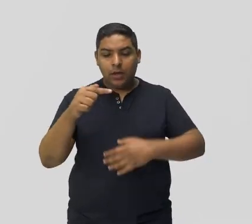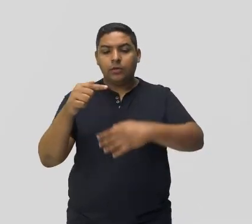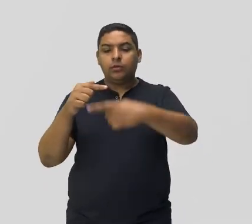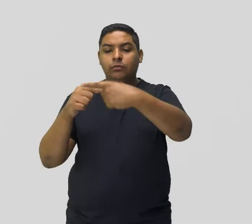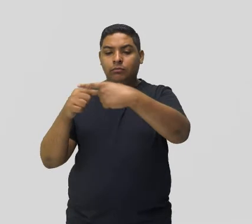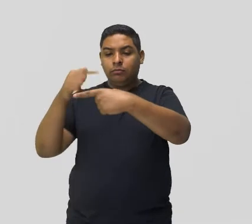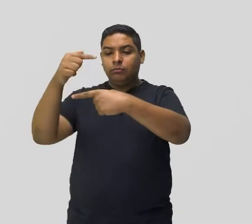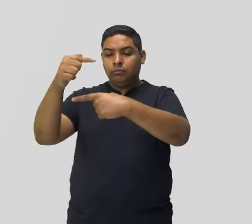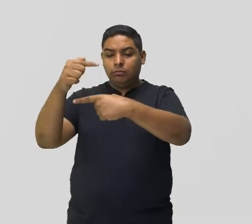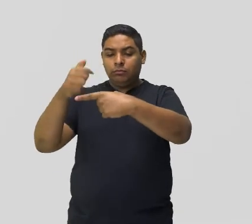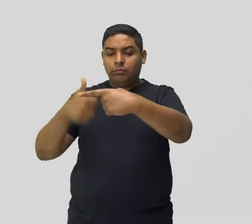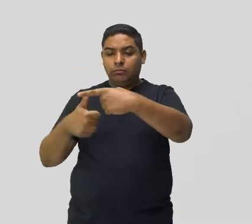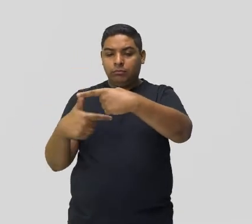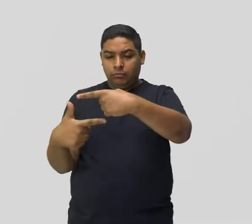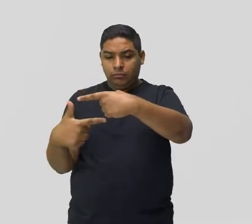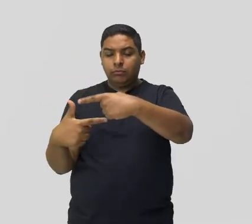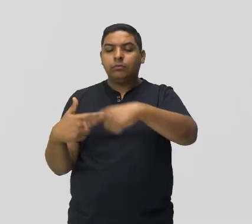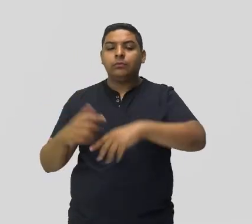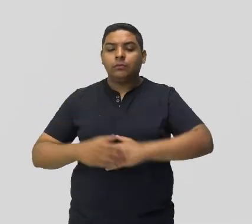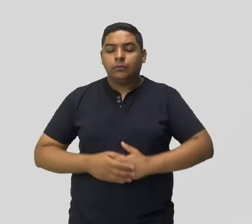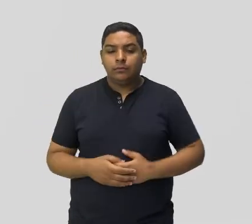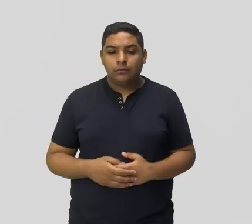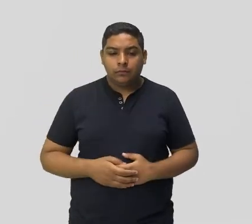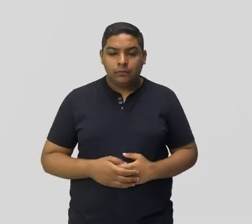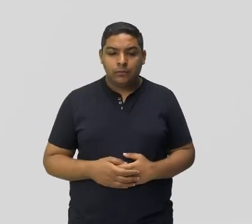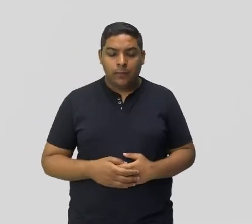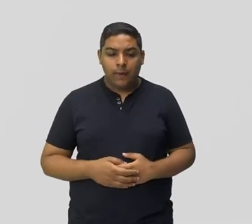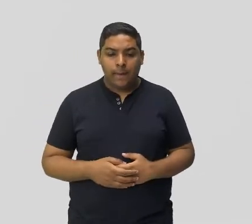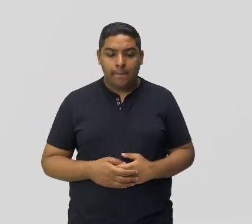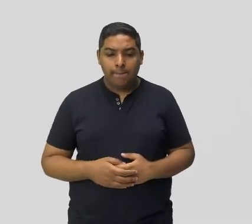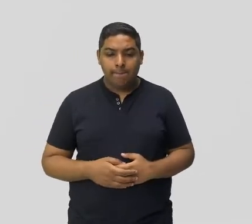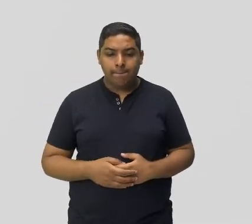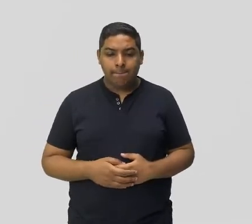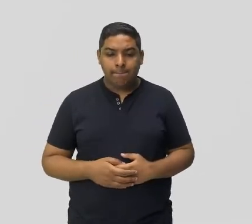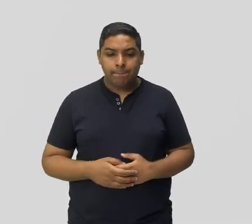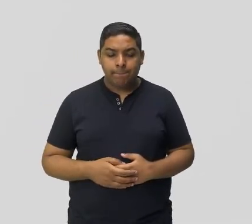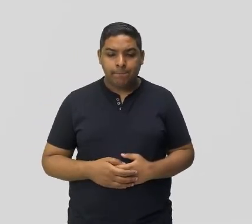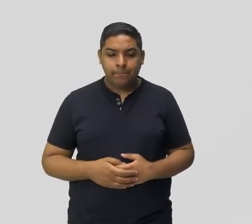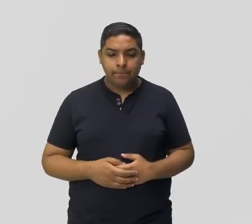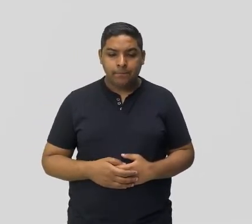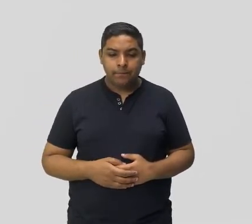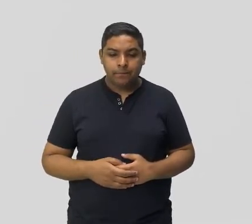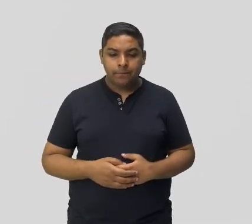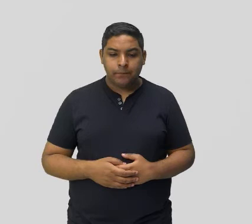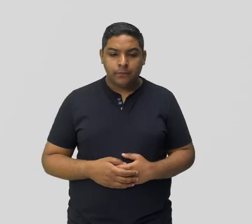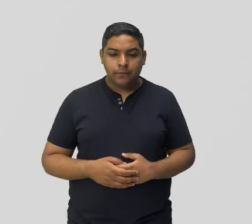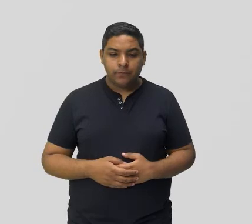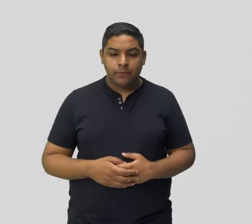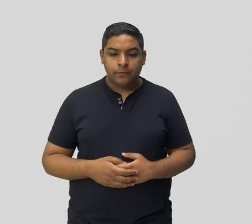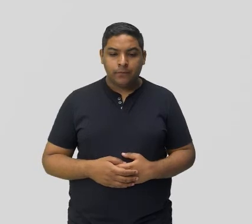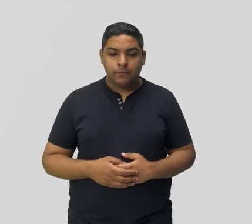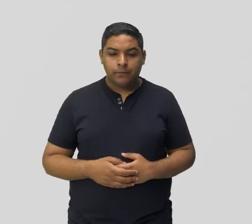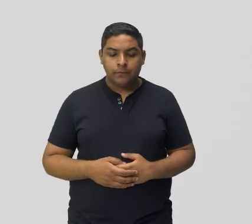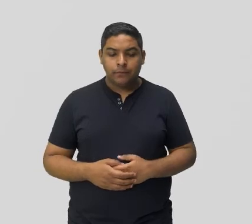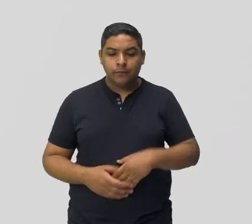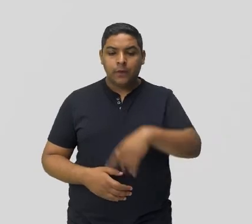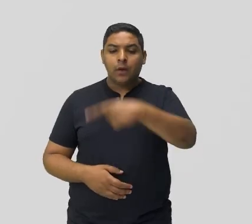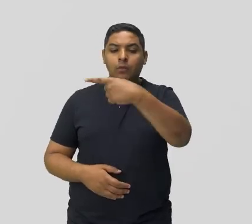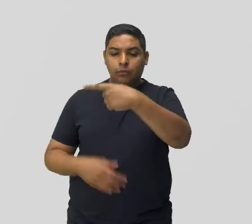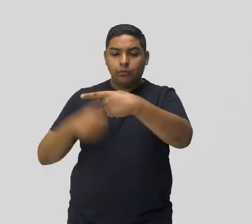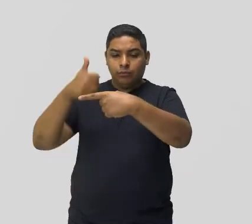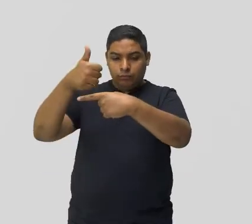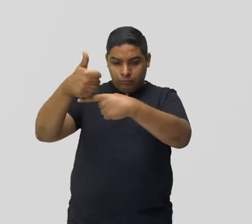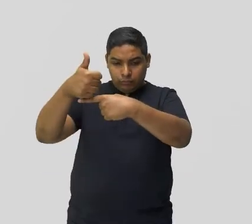12. Certo? Então, olha só. 1 sobre a capacitância equivalente é igual a